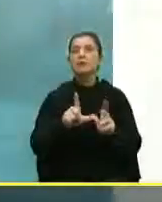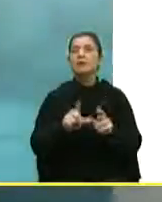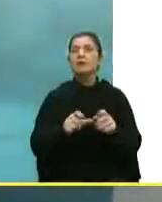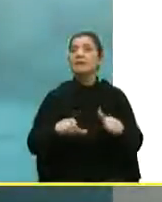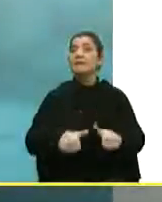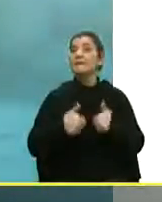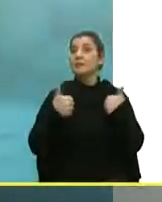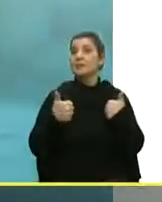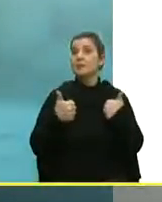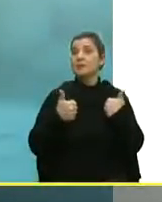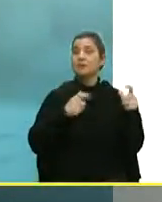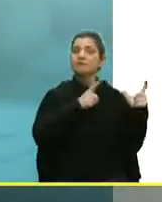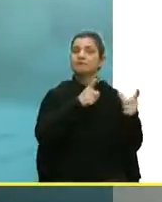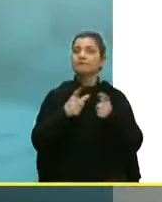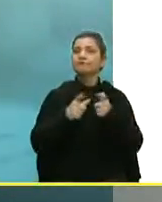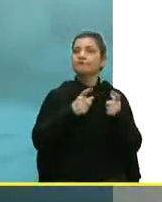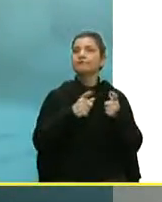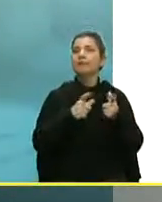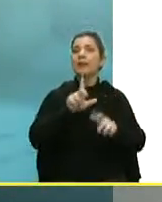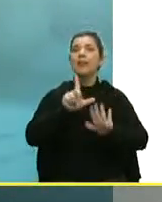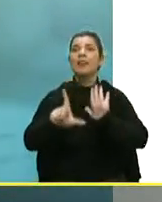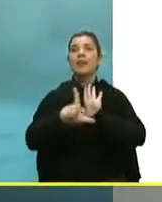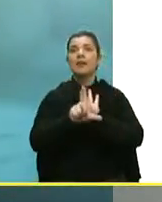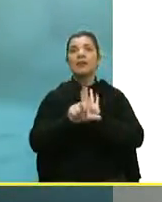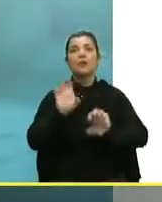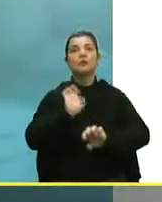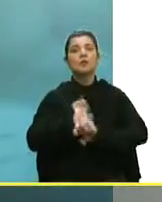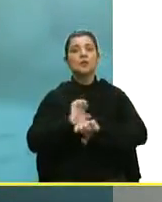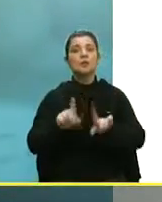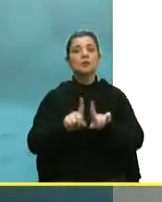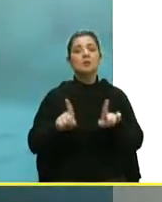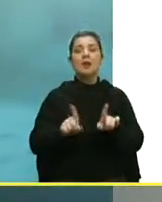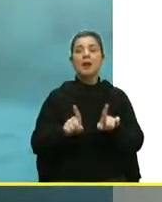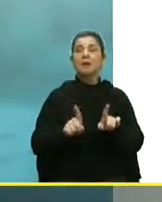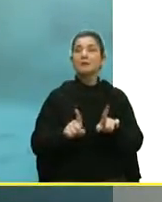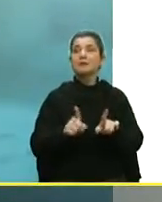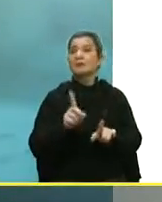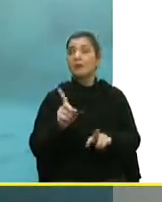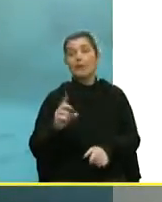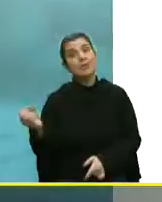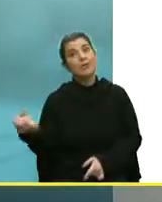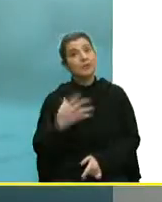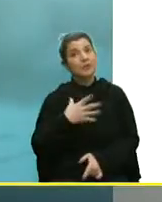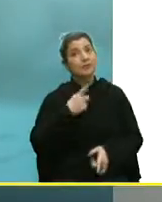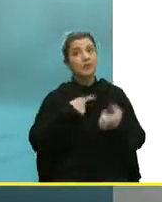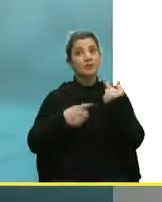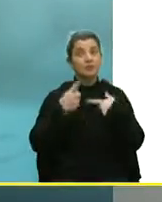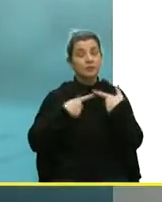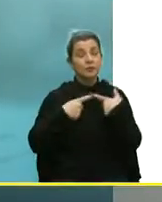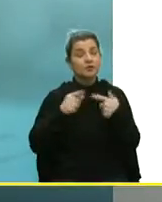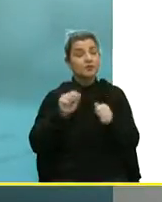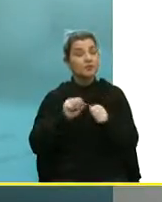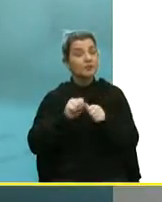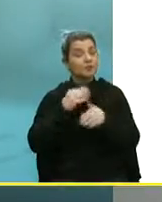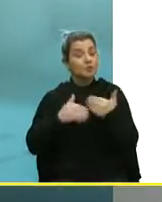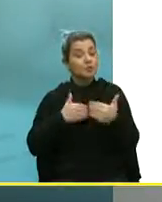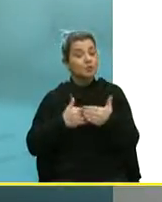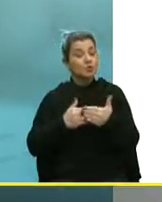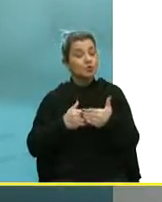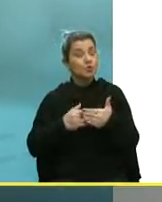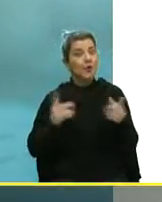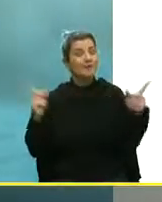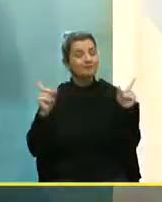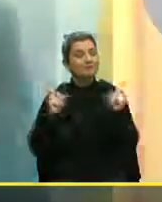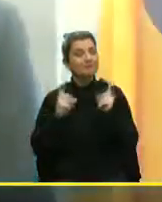Ea melhoria do ambiente legal do estado no entanto apesar de não ser uma novidade à vontade de fazer tudo isso é extremamente